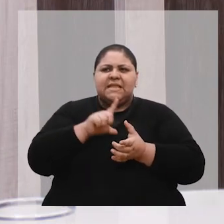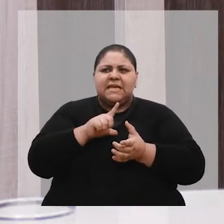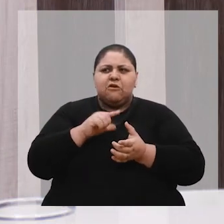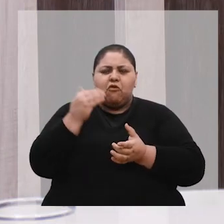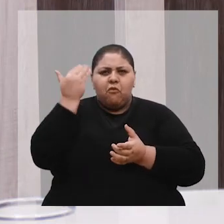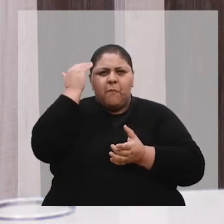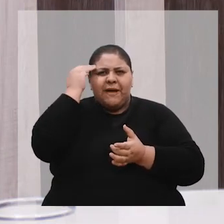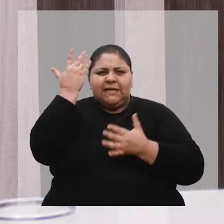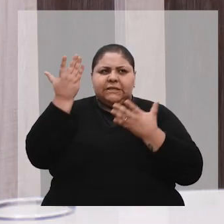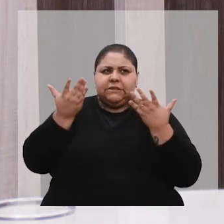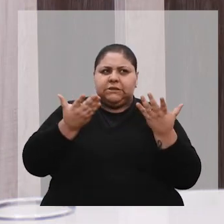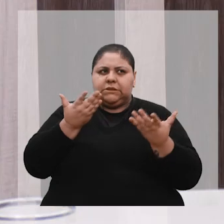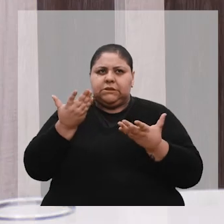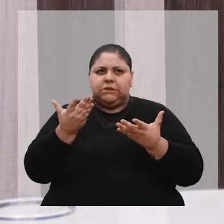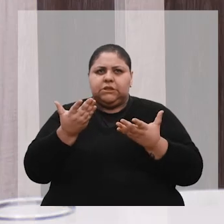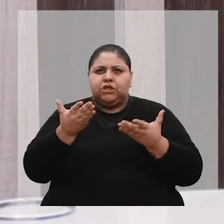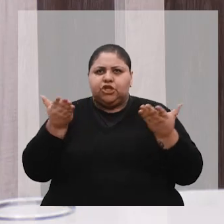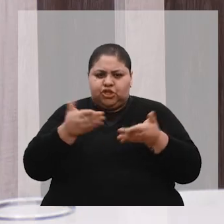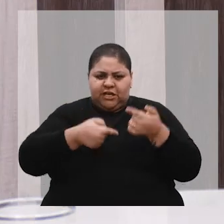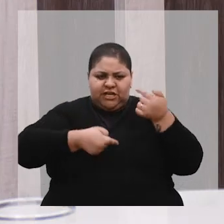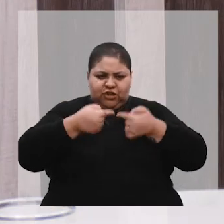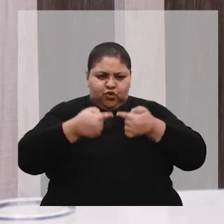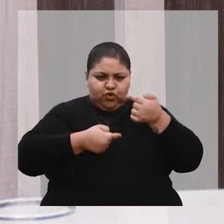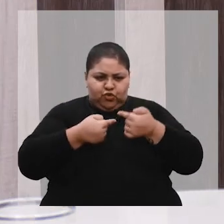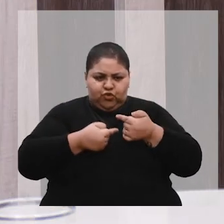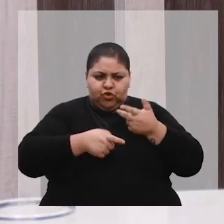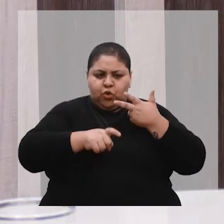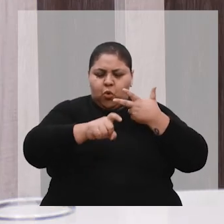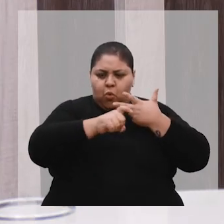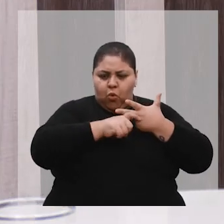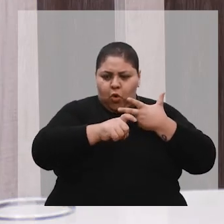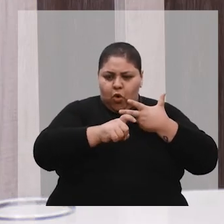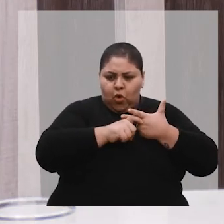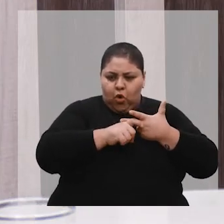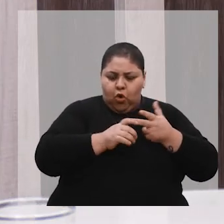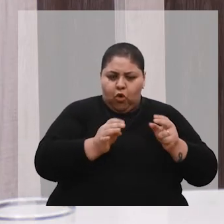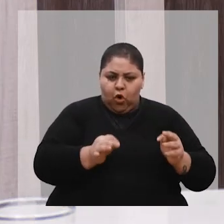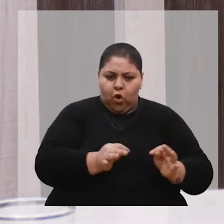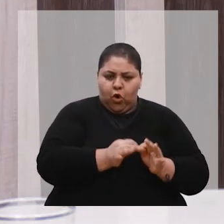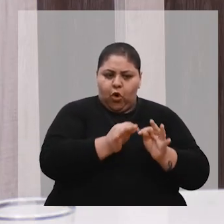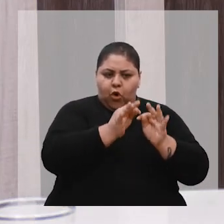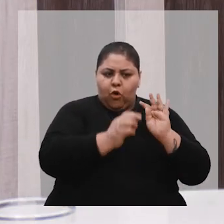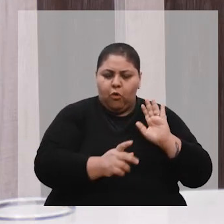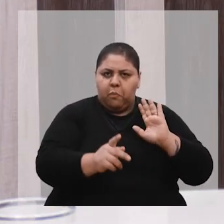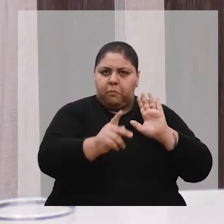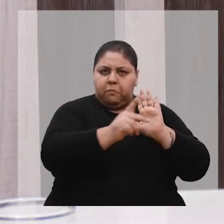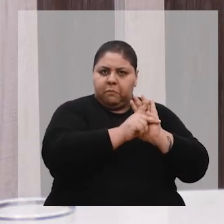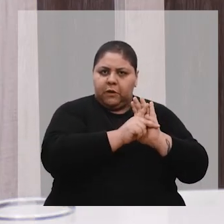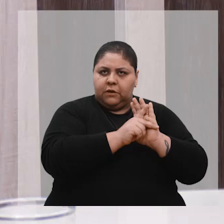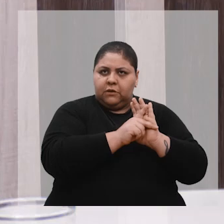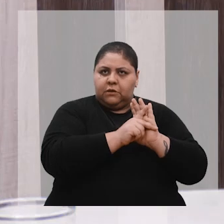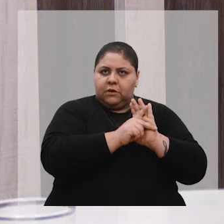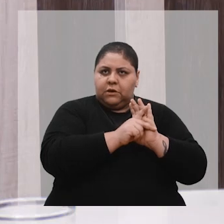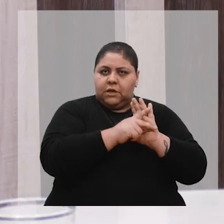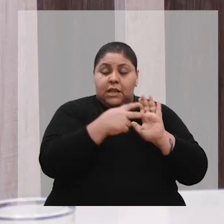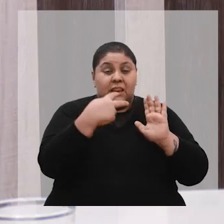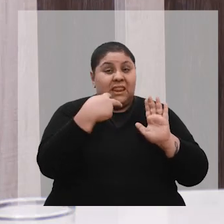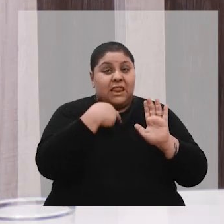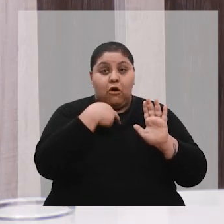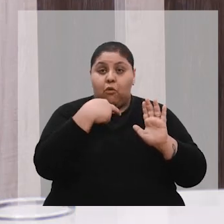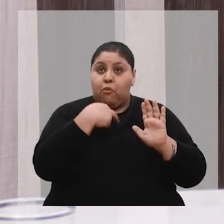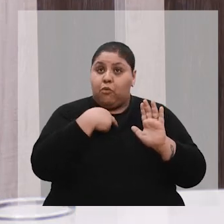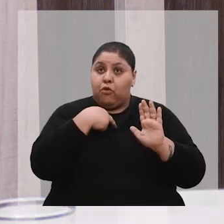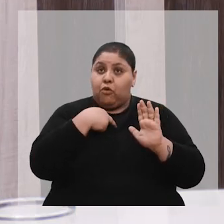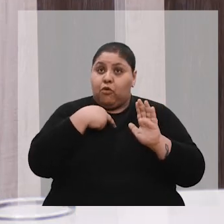uma noção, ou isso já é discutido no âmbito do executivo, essa parte mais técnica e de projetos que não